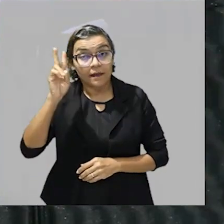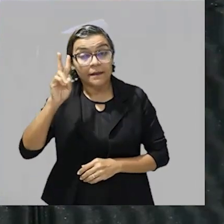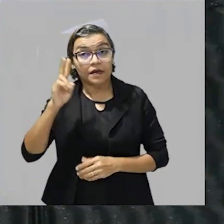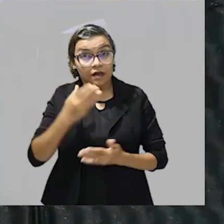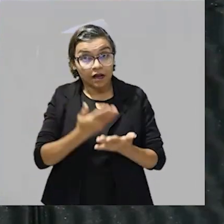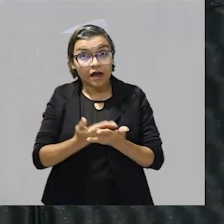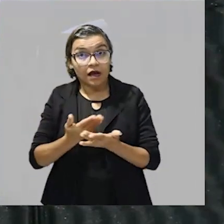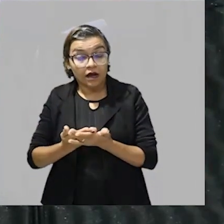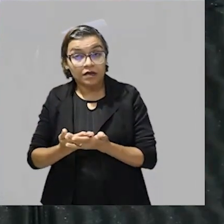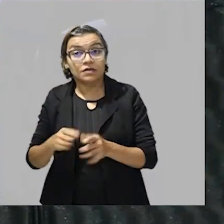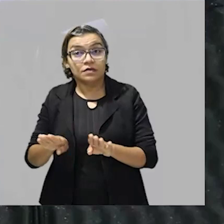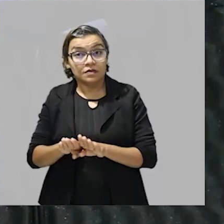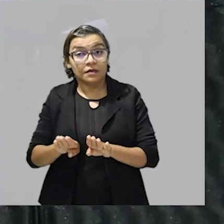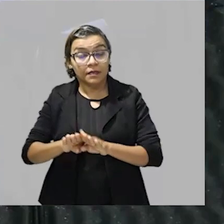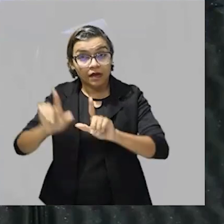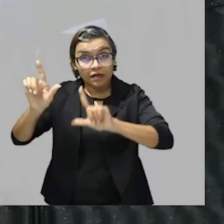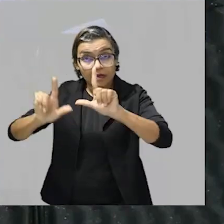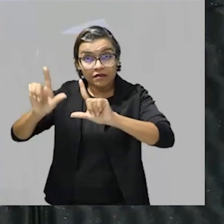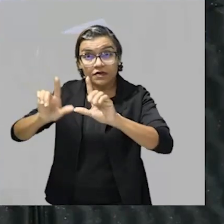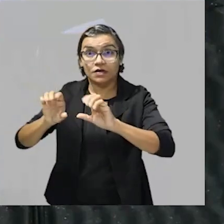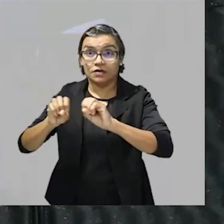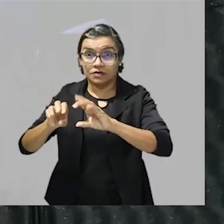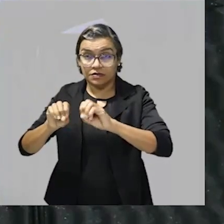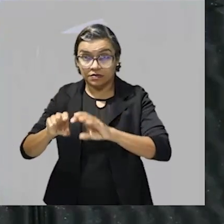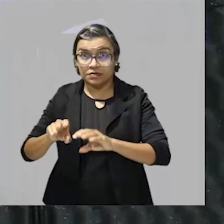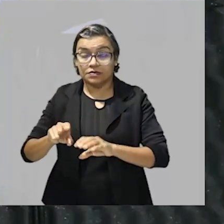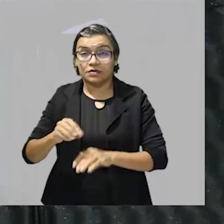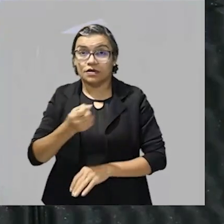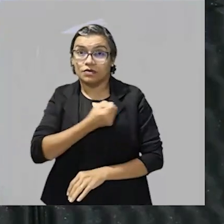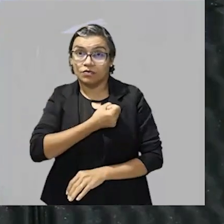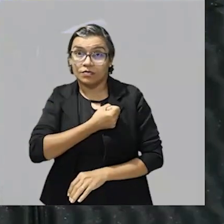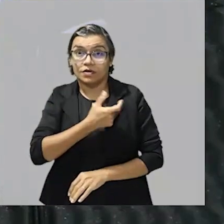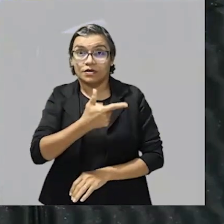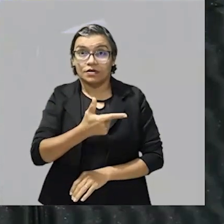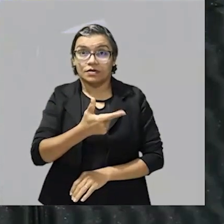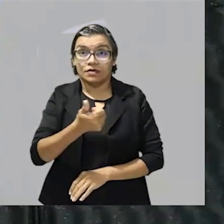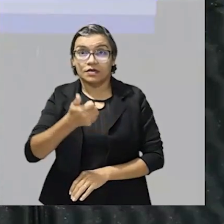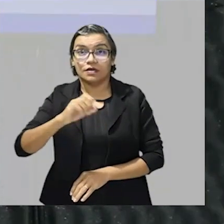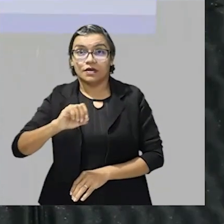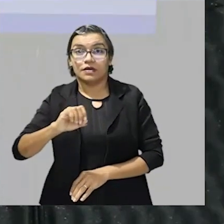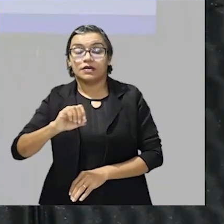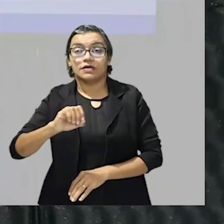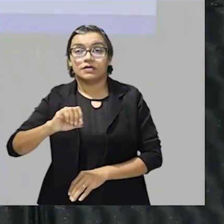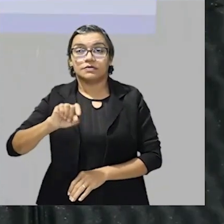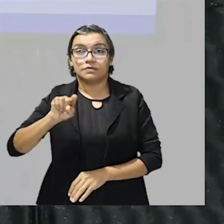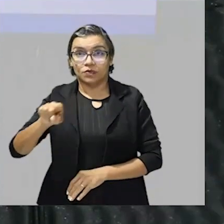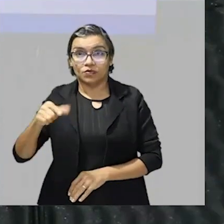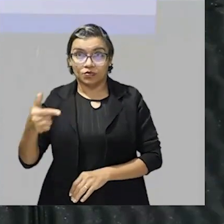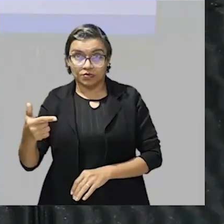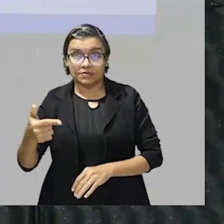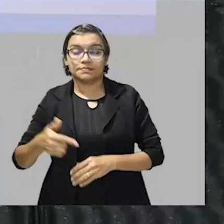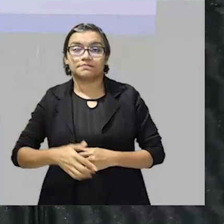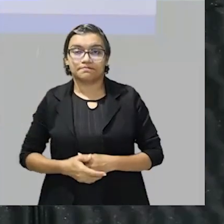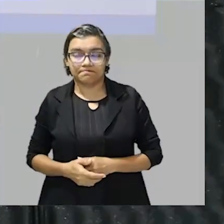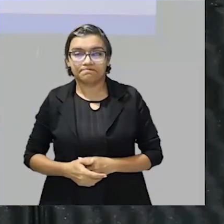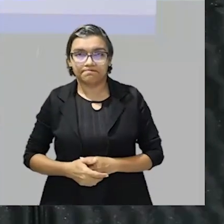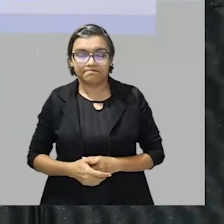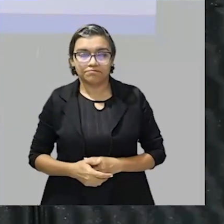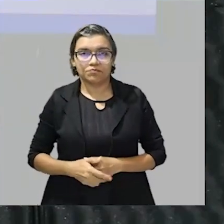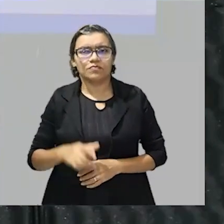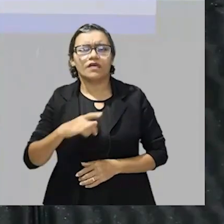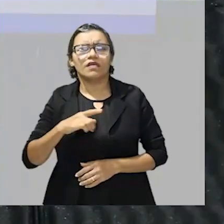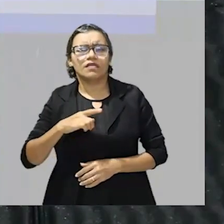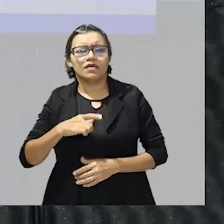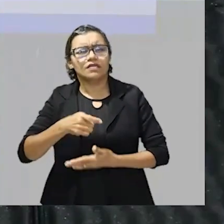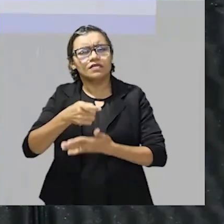as nossas aulas também estão disponíveis na TV educação canal 10.2 tá bom bom a gente vai falar de texto e